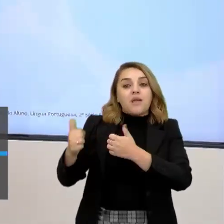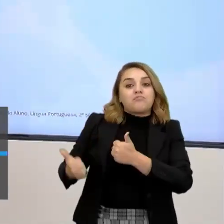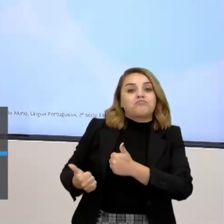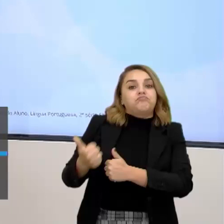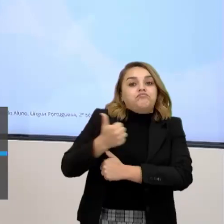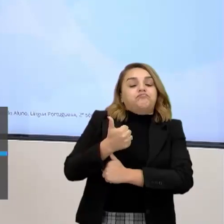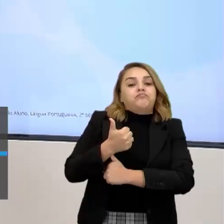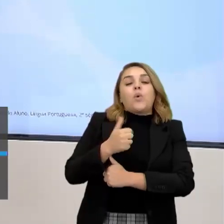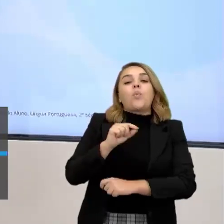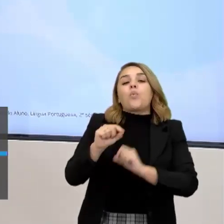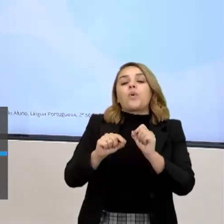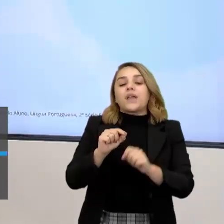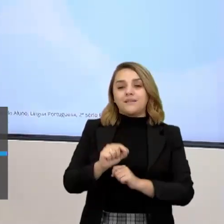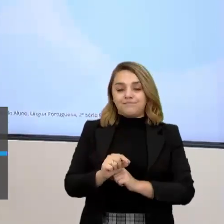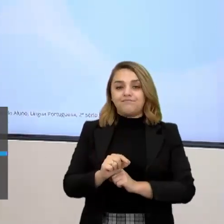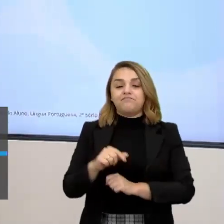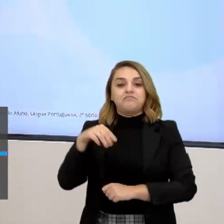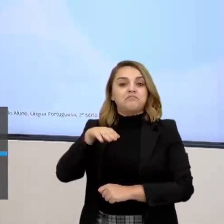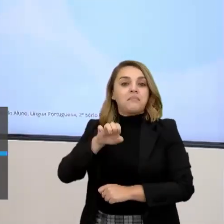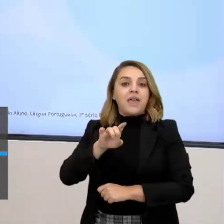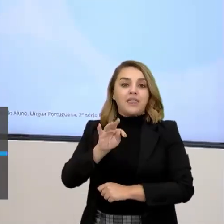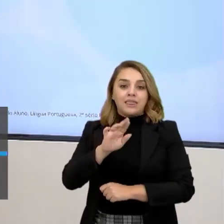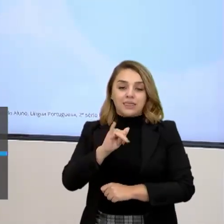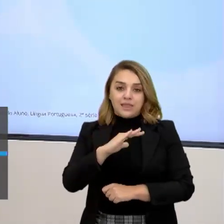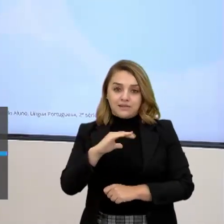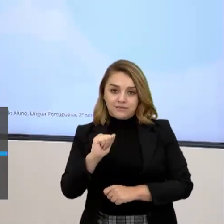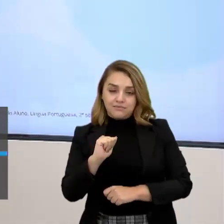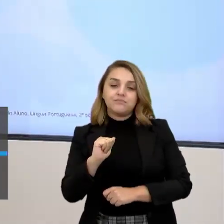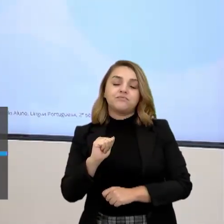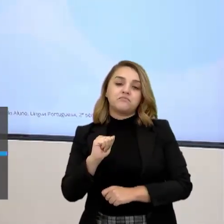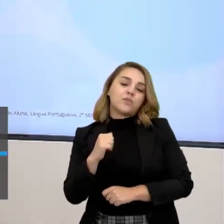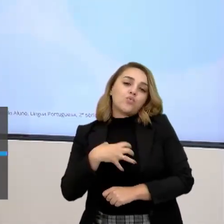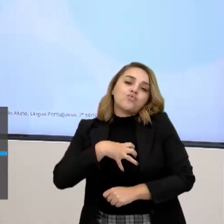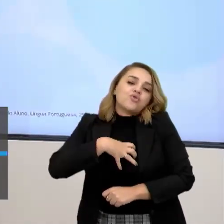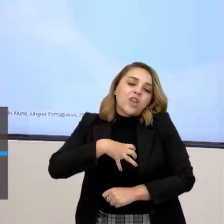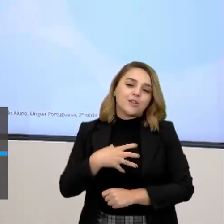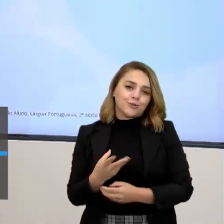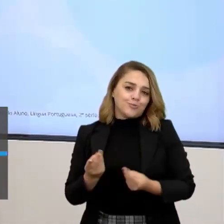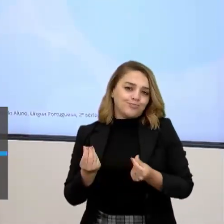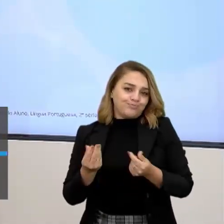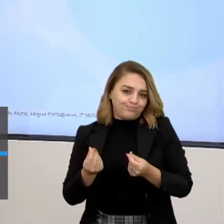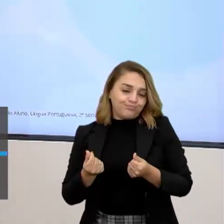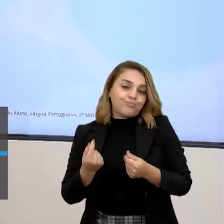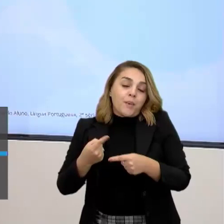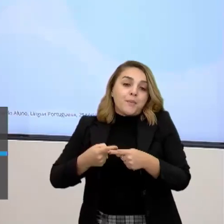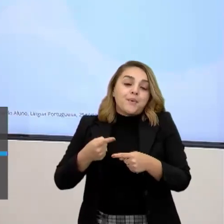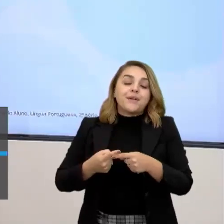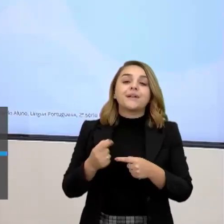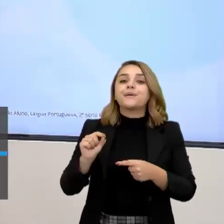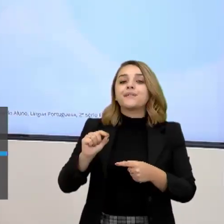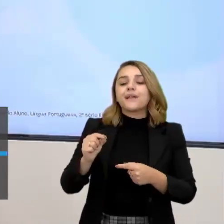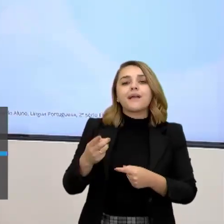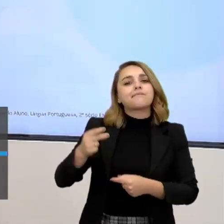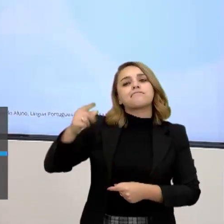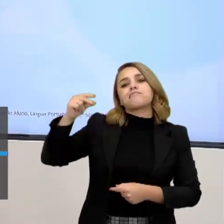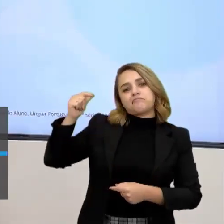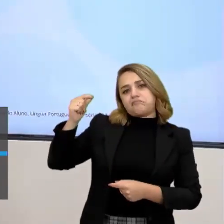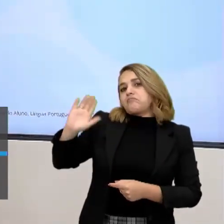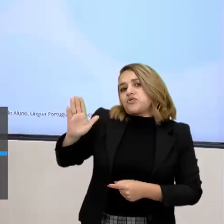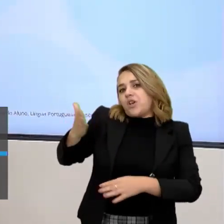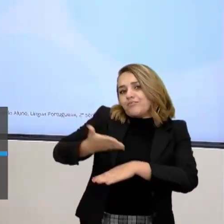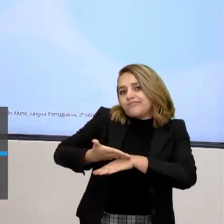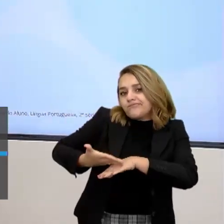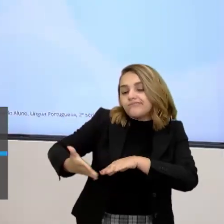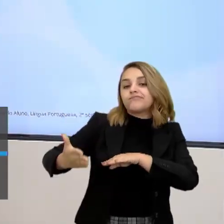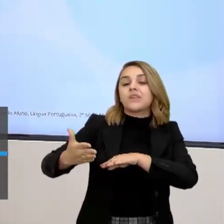privilegiar a métrica, privilegiar a forma, porque era assim naquela época.